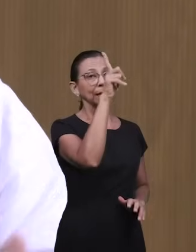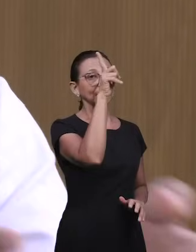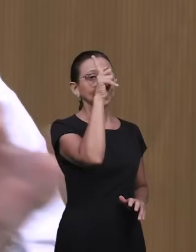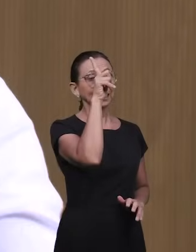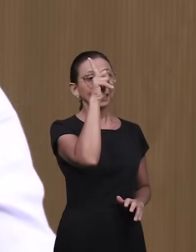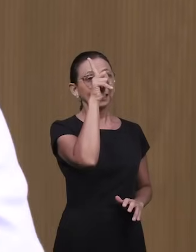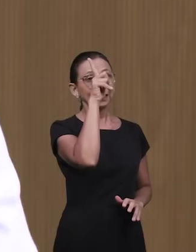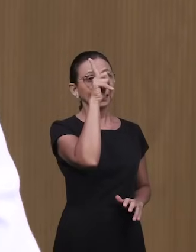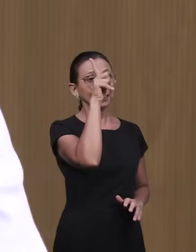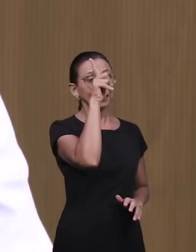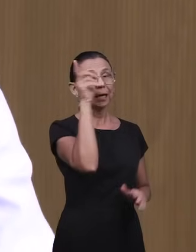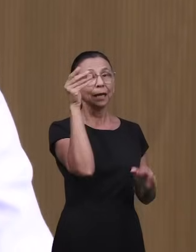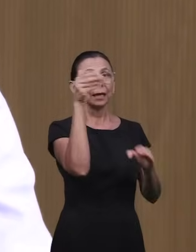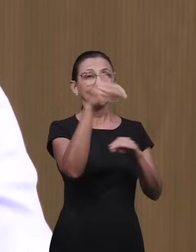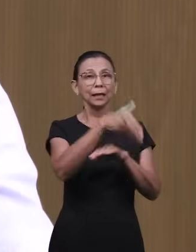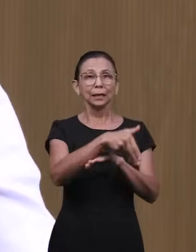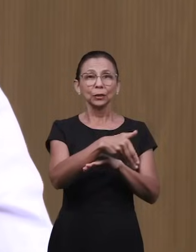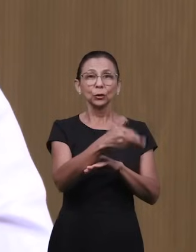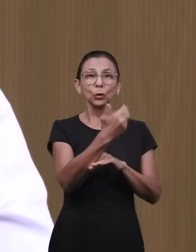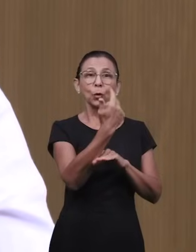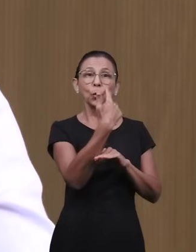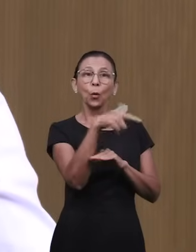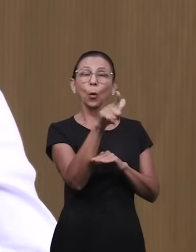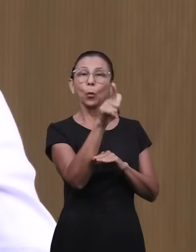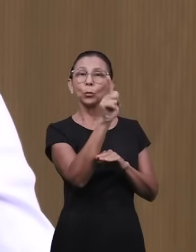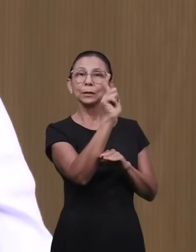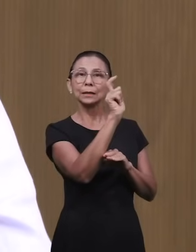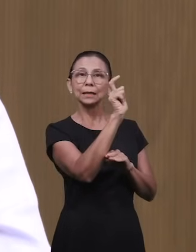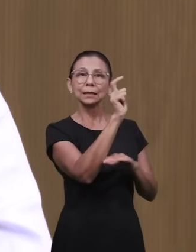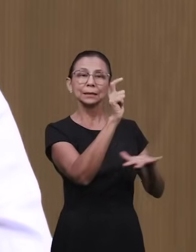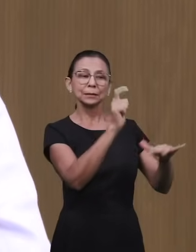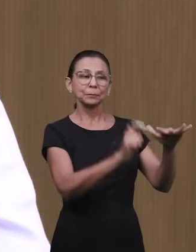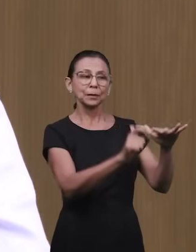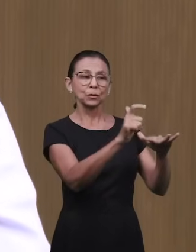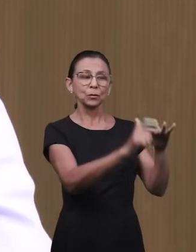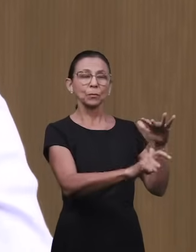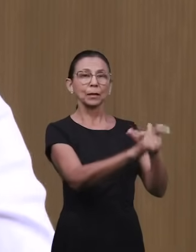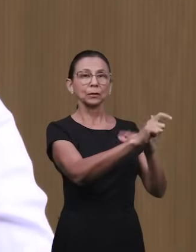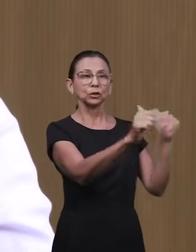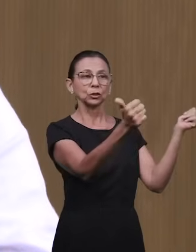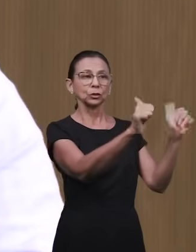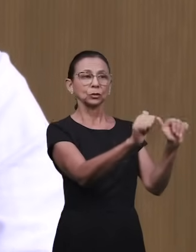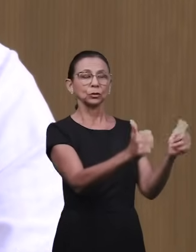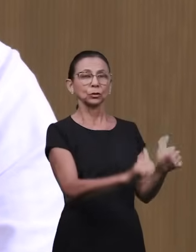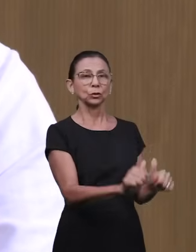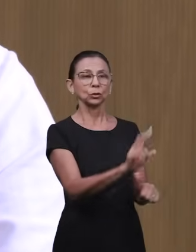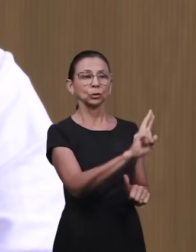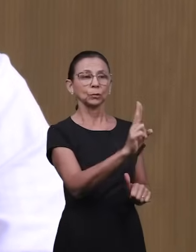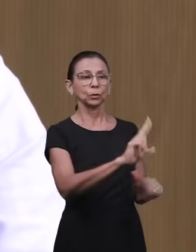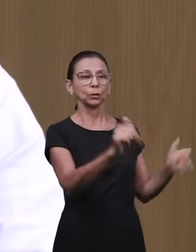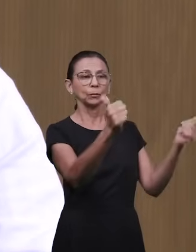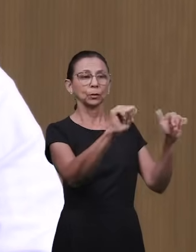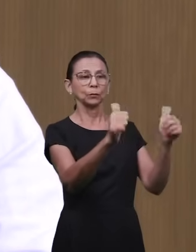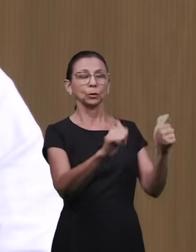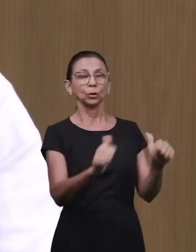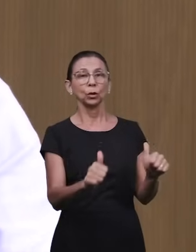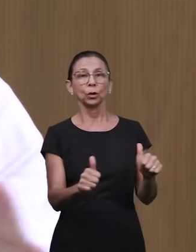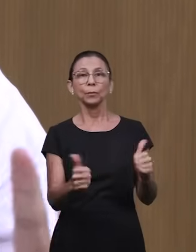foi absorvida com novos personagens mitológicos, só que agora na cultura